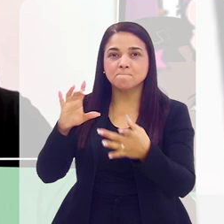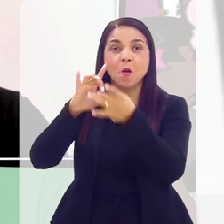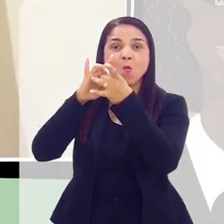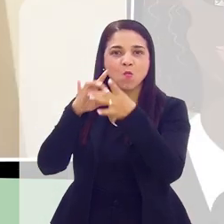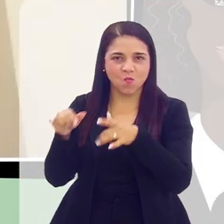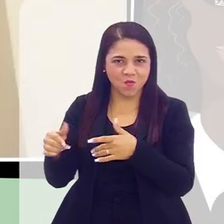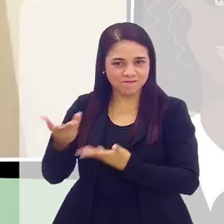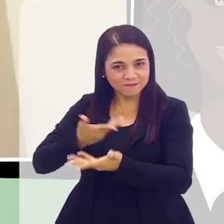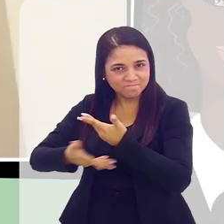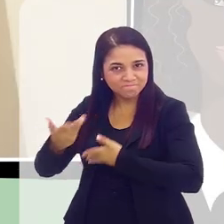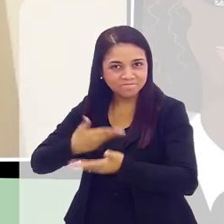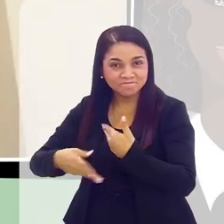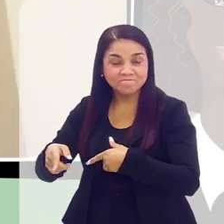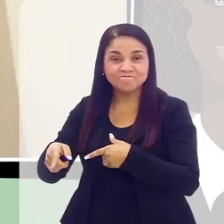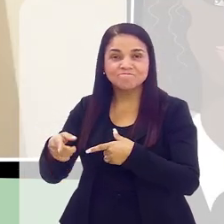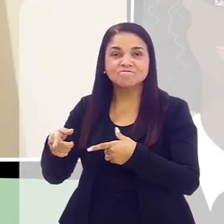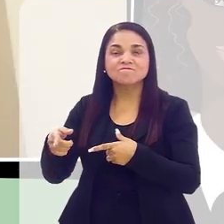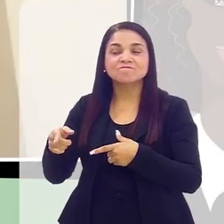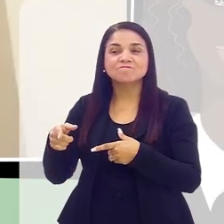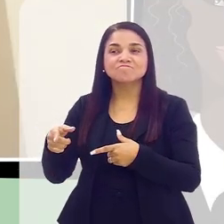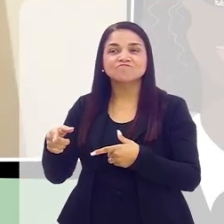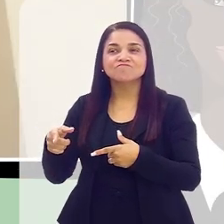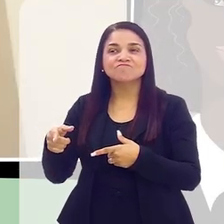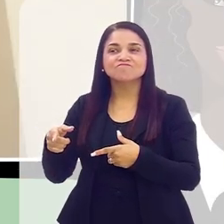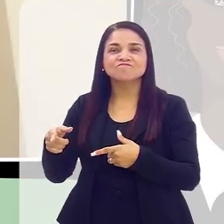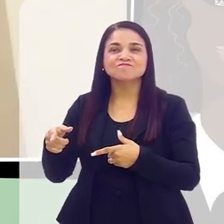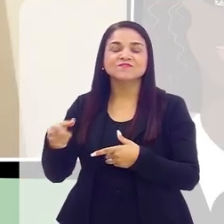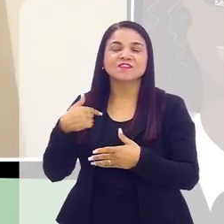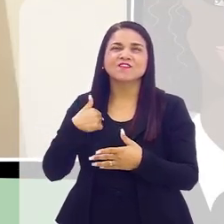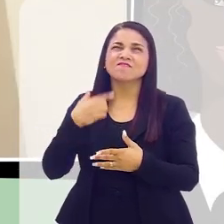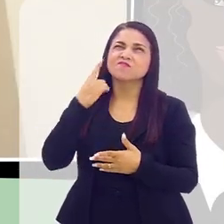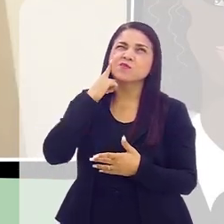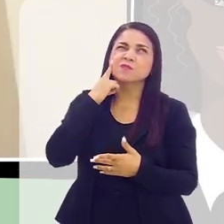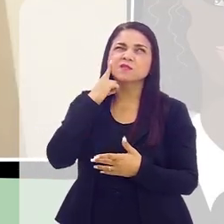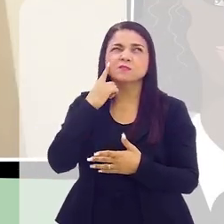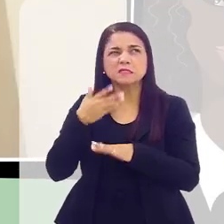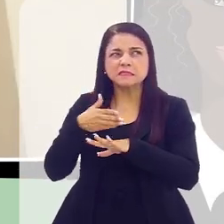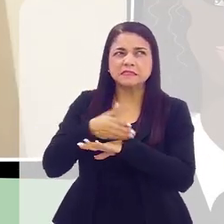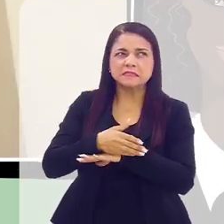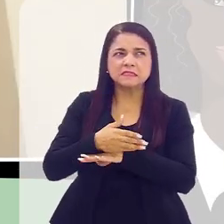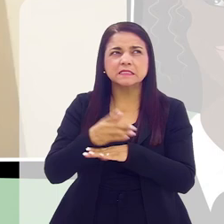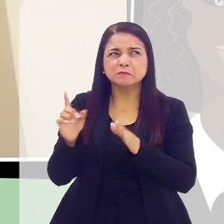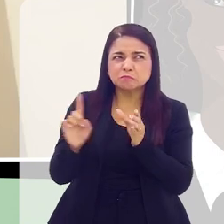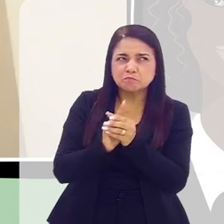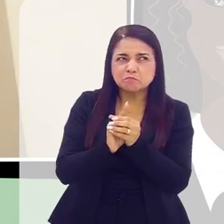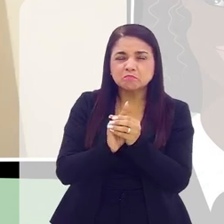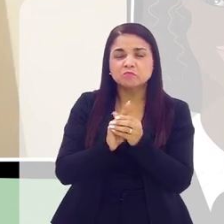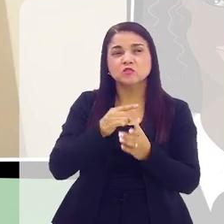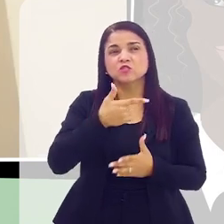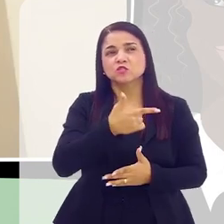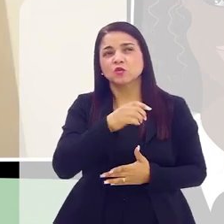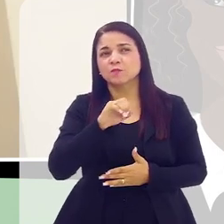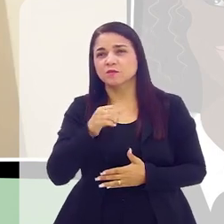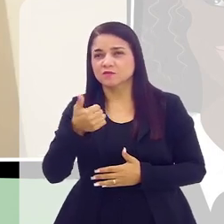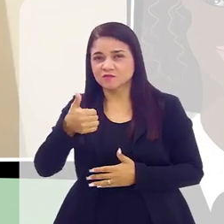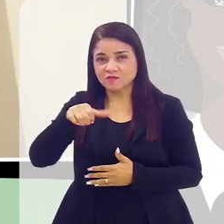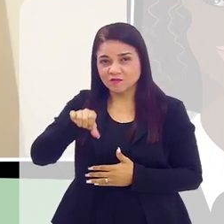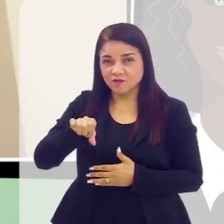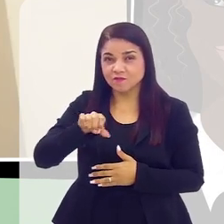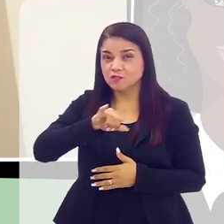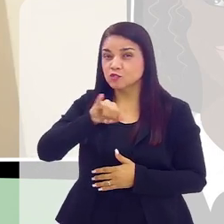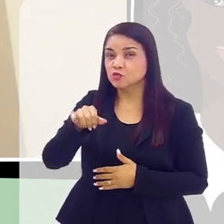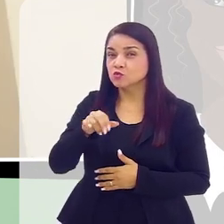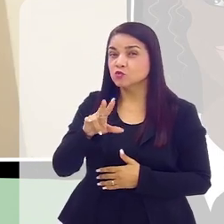legal. E assim, eu entrei, se eu não me engano, em 2019. Acho que foi